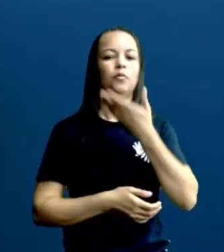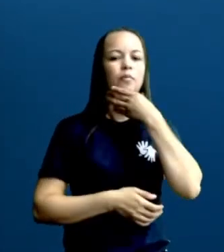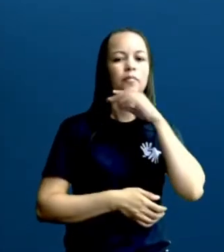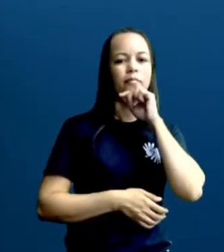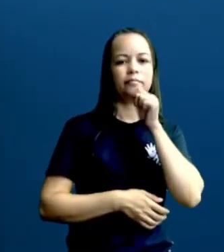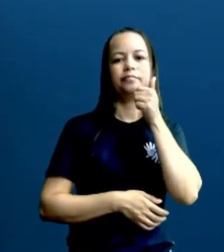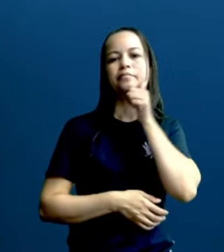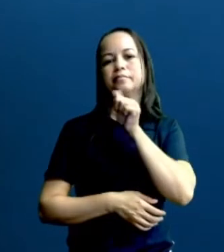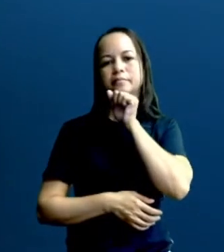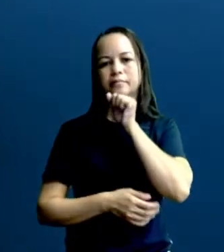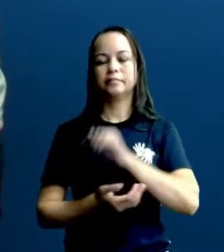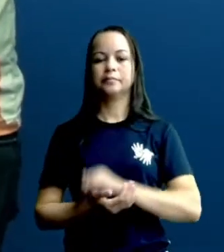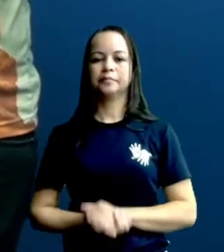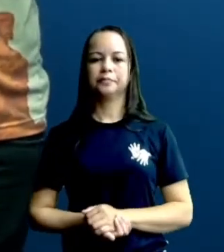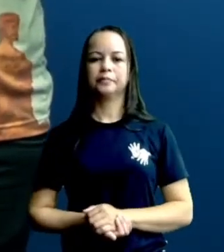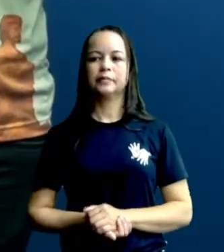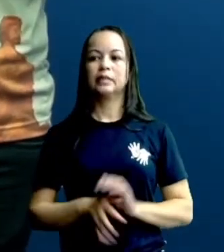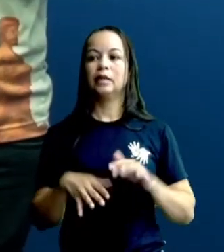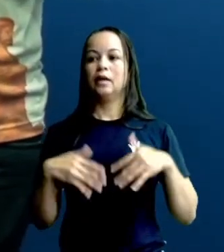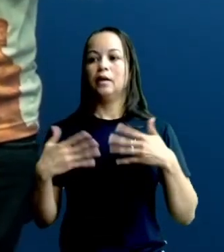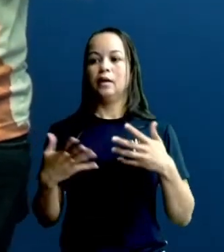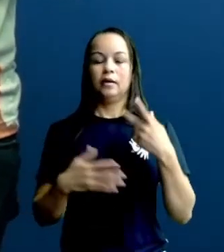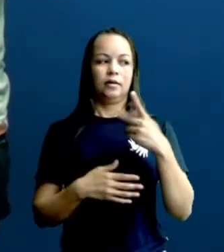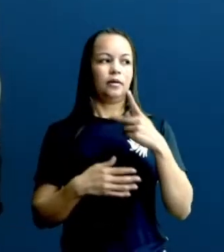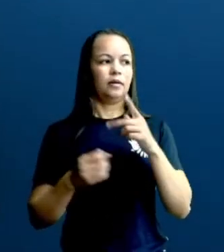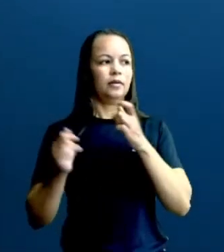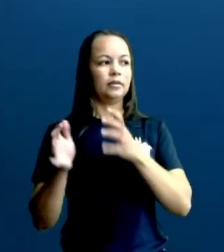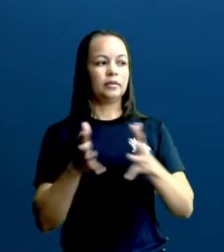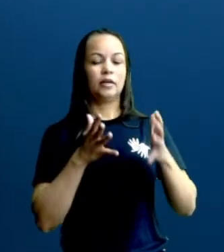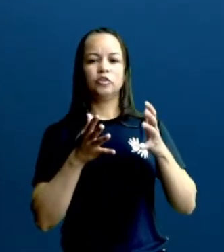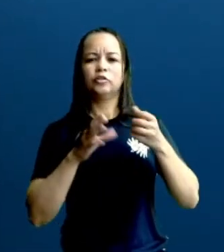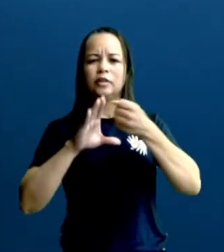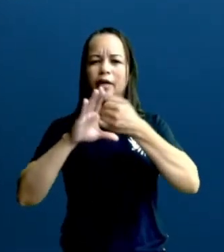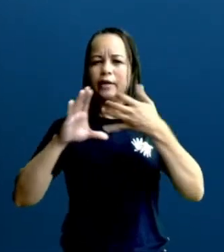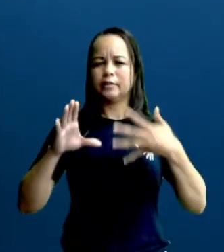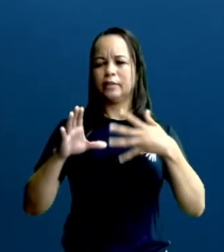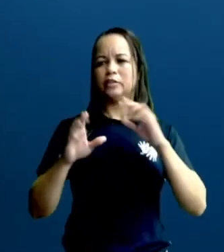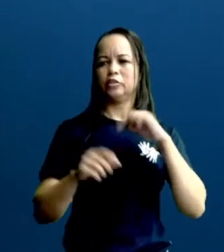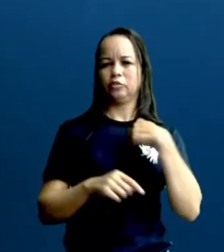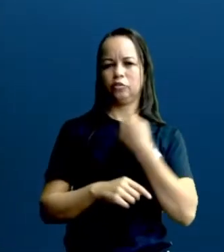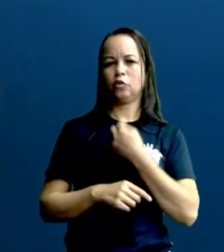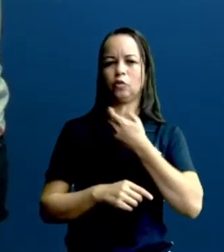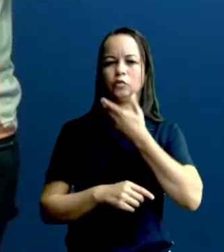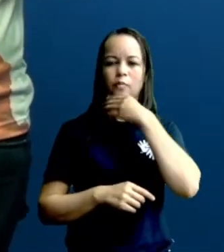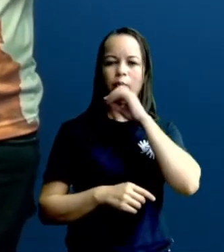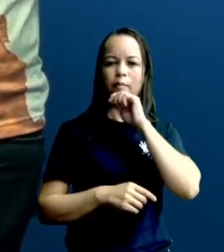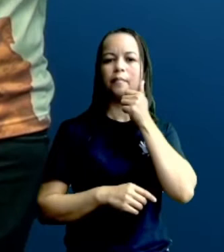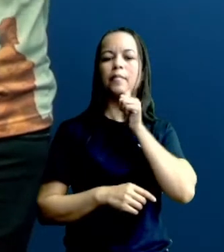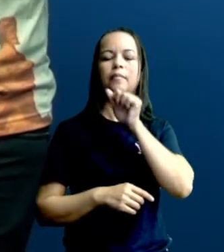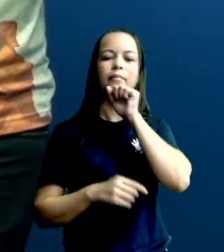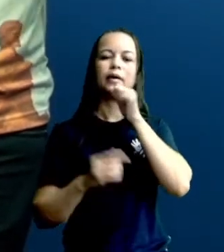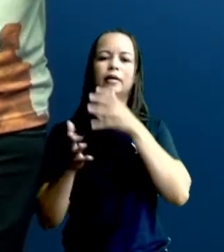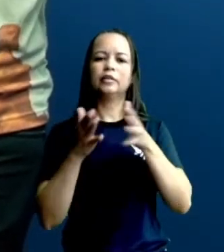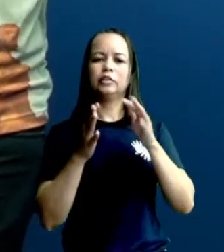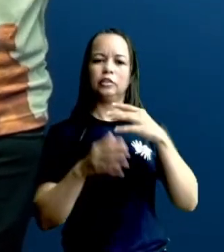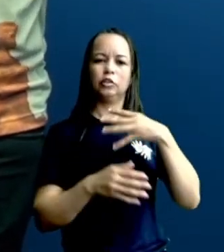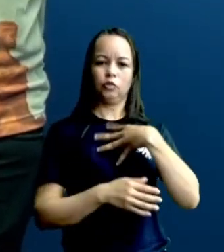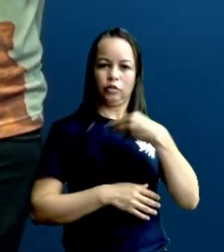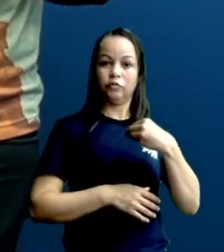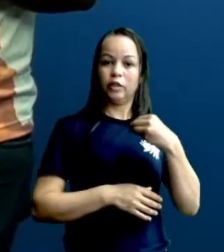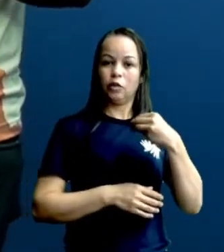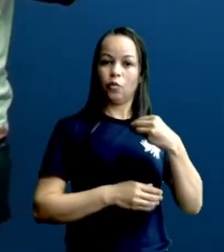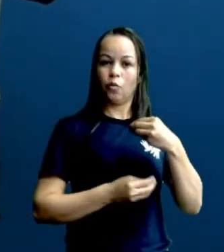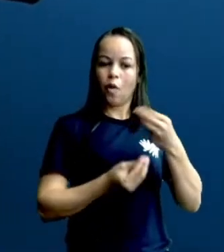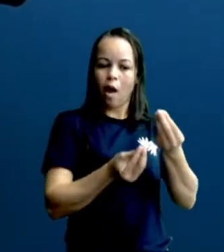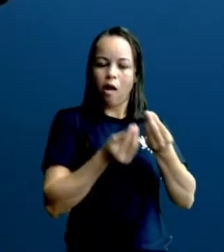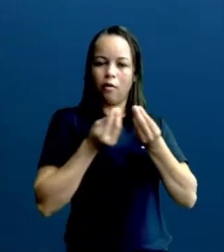mãe. Então, nessas características que expressamos de nossos pais, que os filhos recebem dos pais, dos avós,